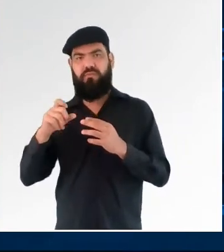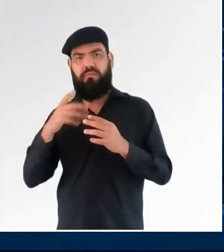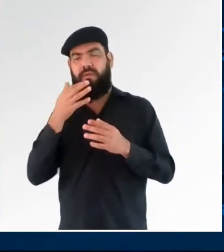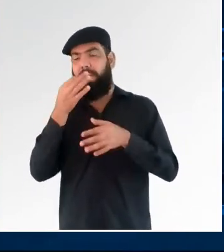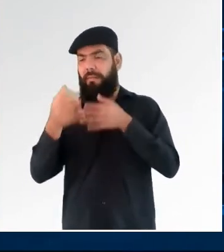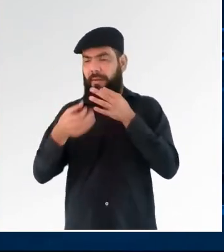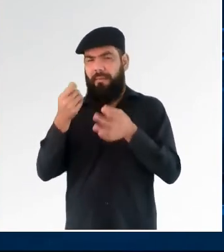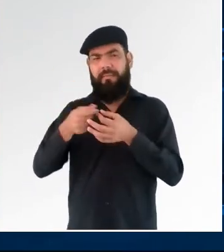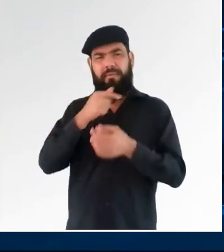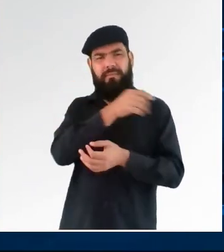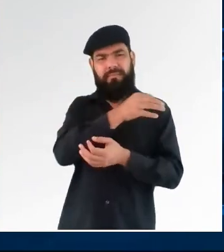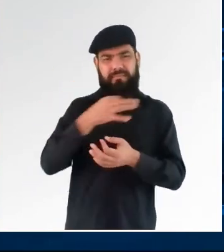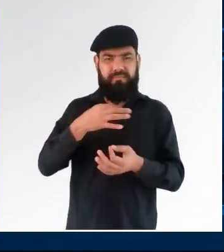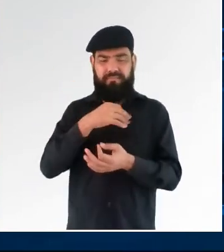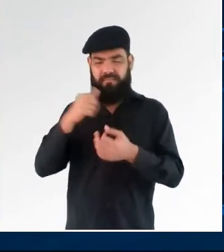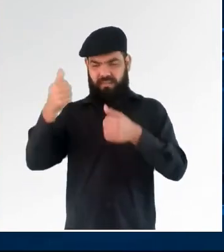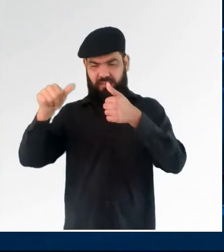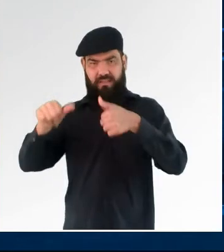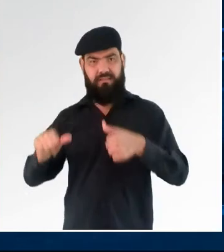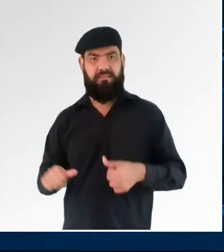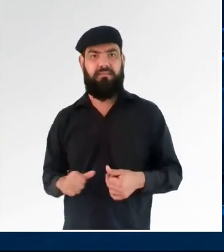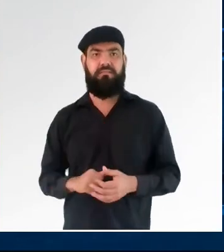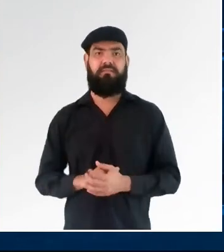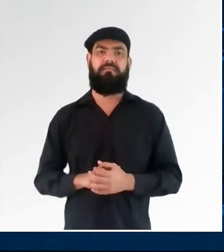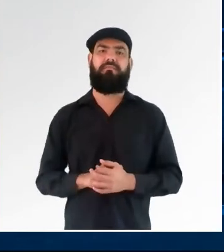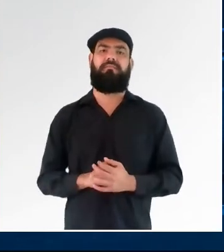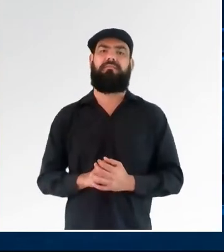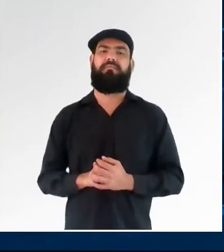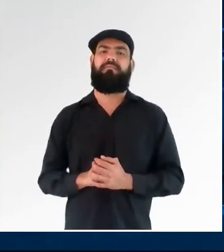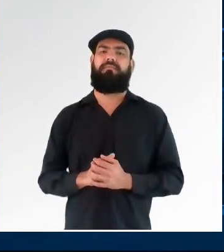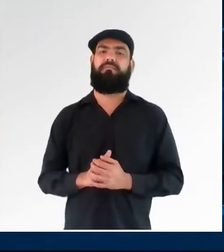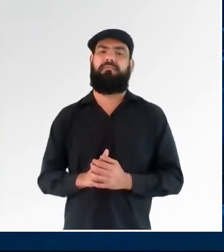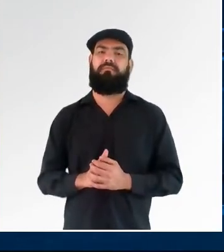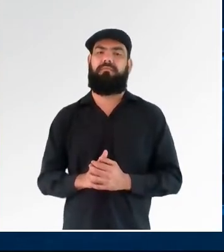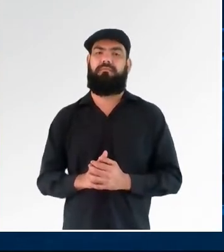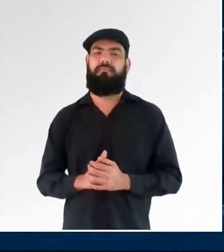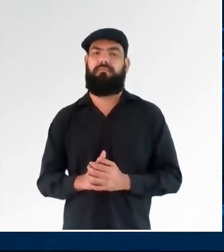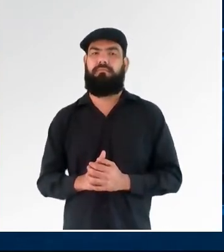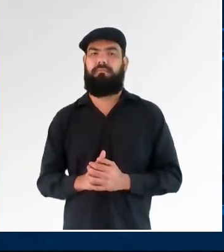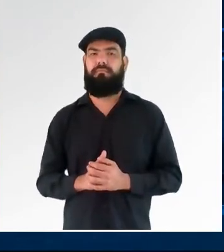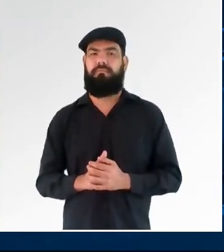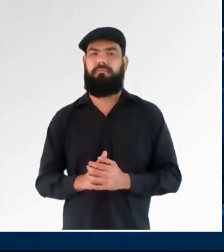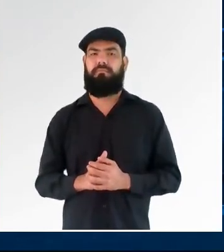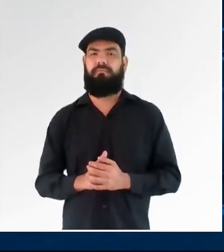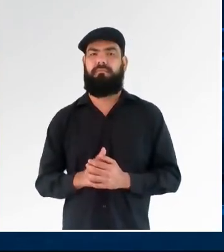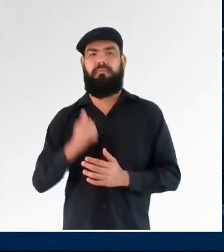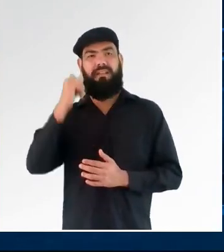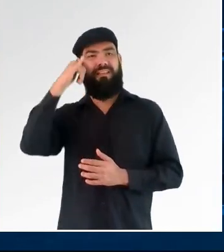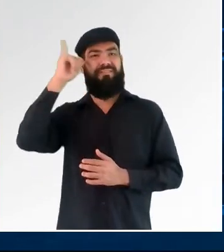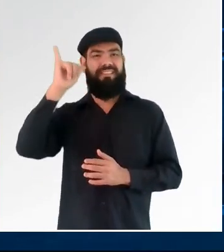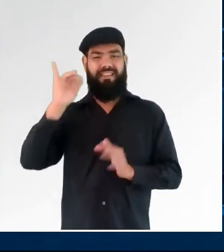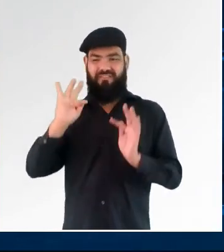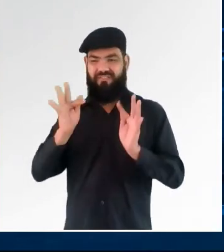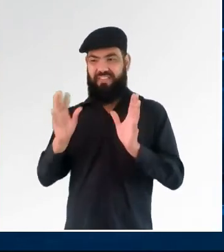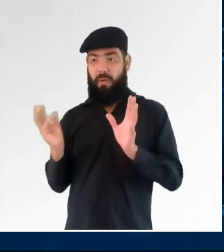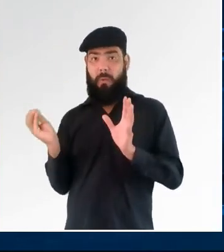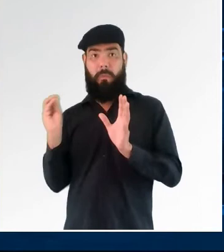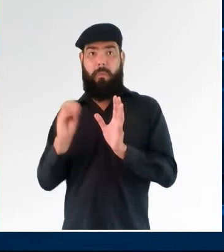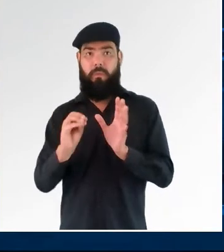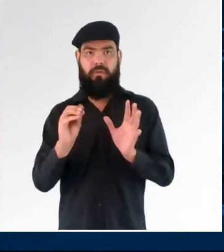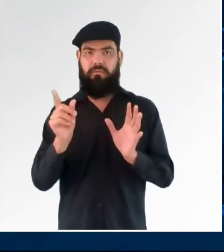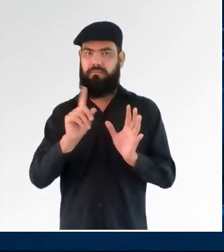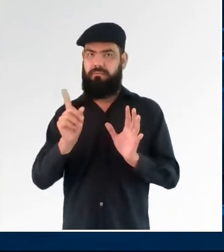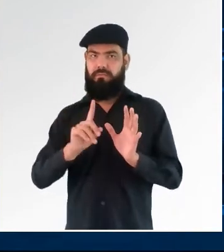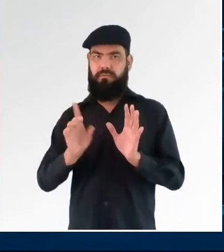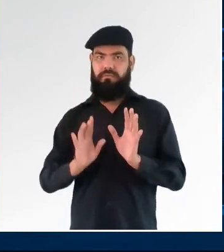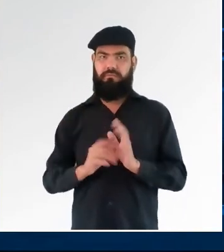está analisando, sem que revele o desfecho. Né? Você não vai cometer aí essa gafe de dizer como é que